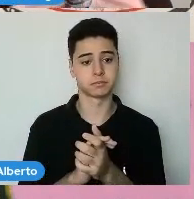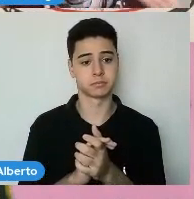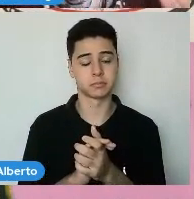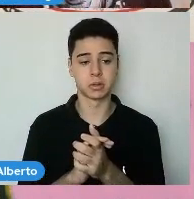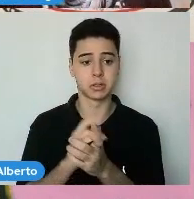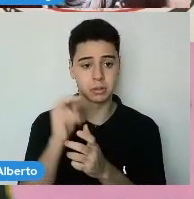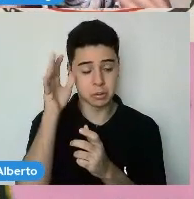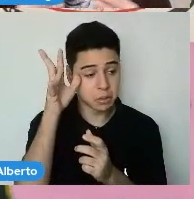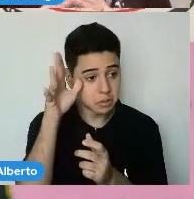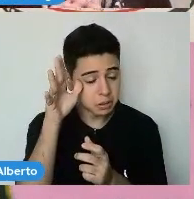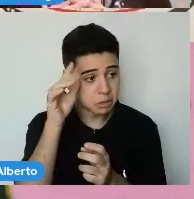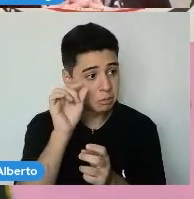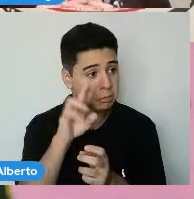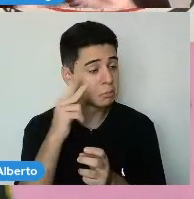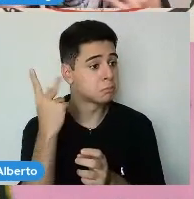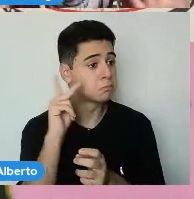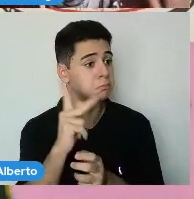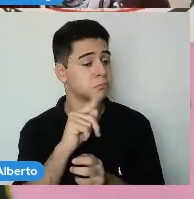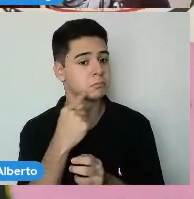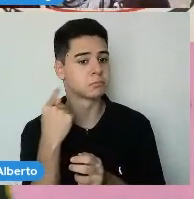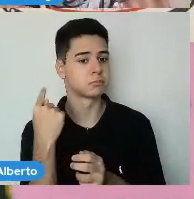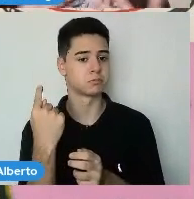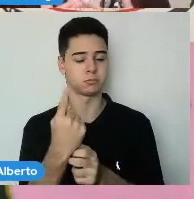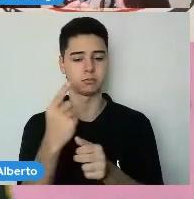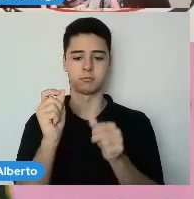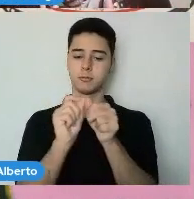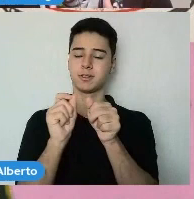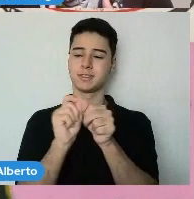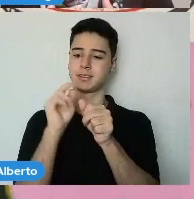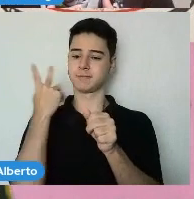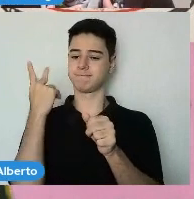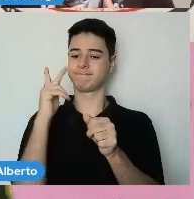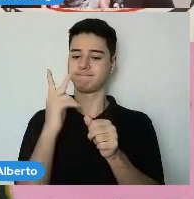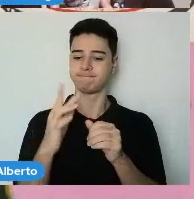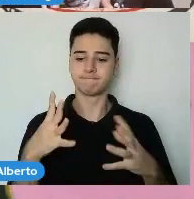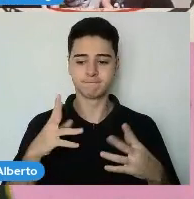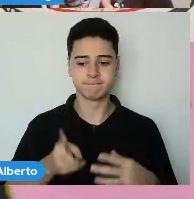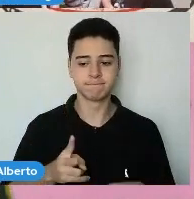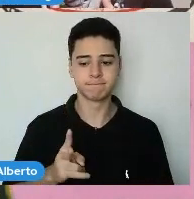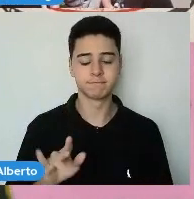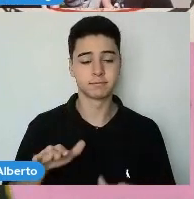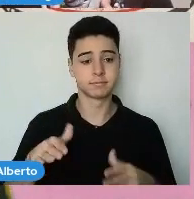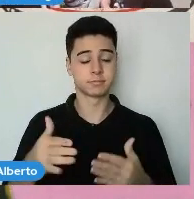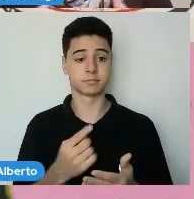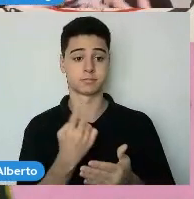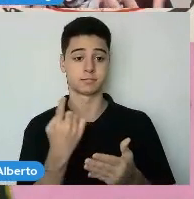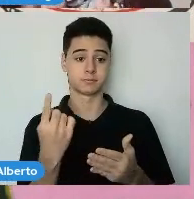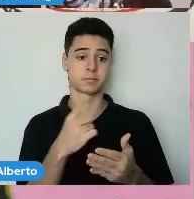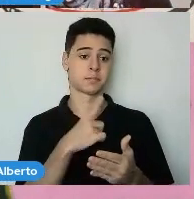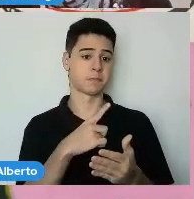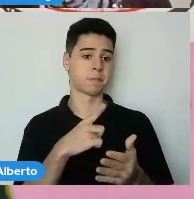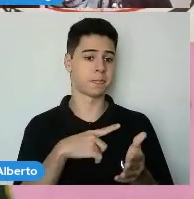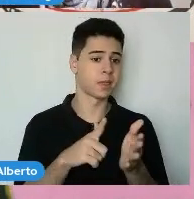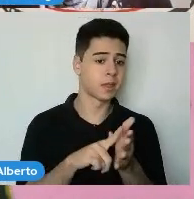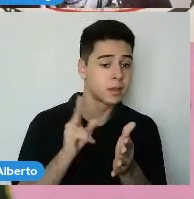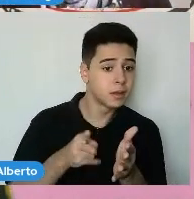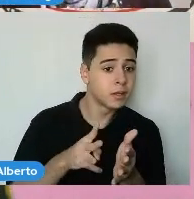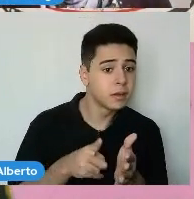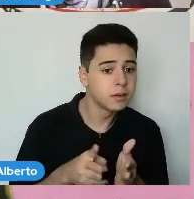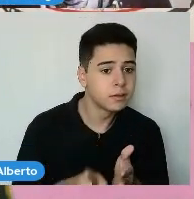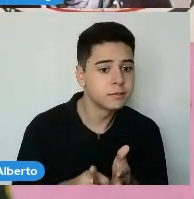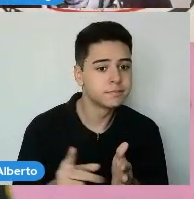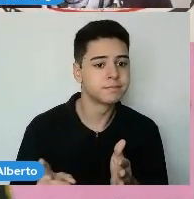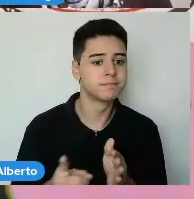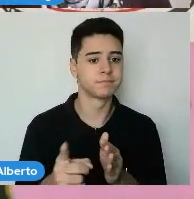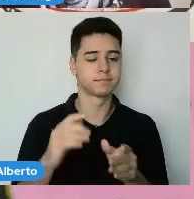espectadores passivos da história, que nós somos atores históricos, que nós temos um papel ativo dentro